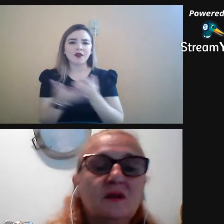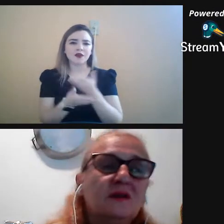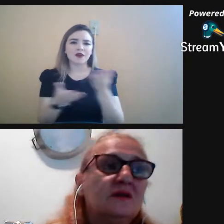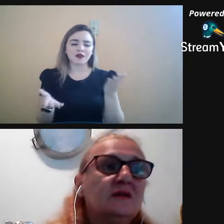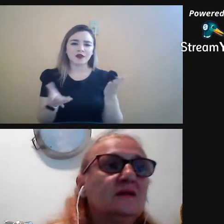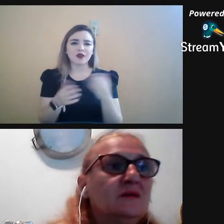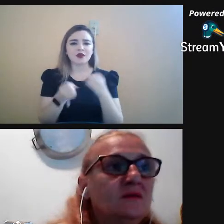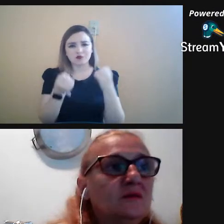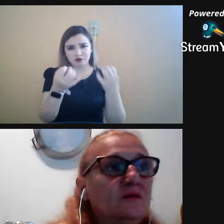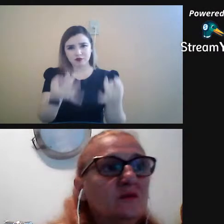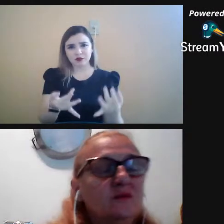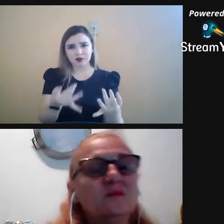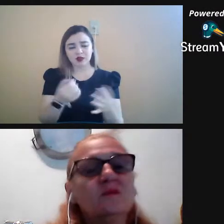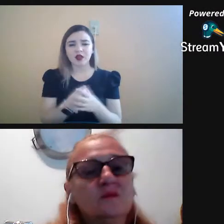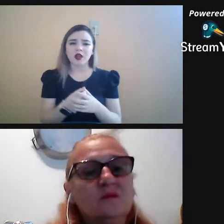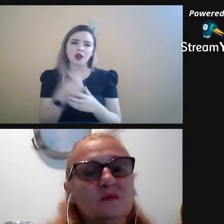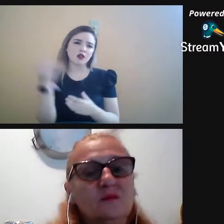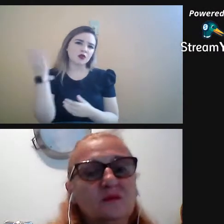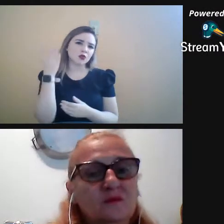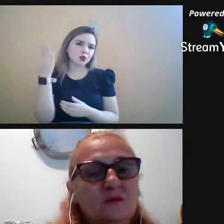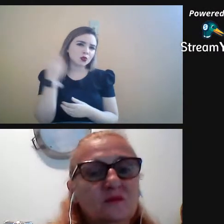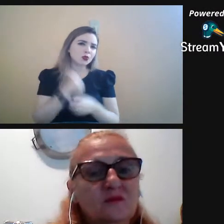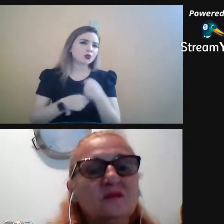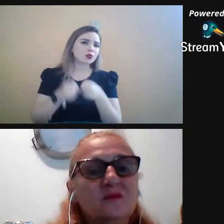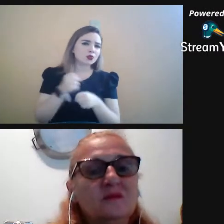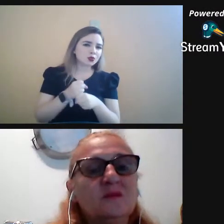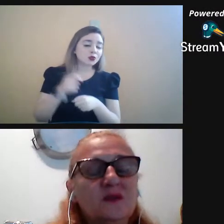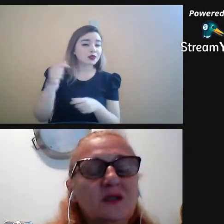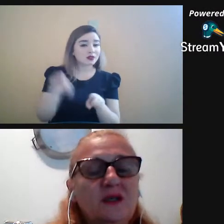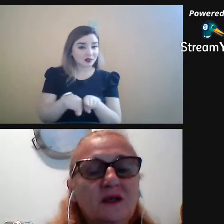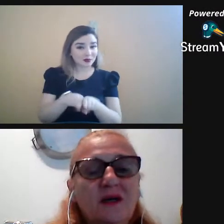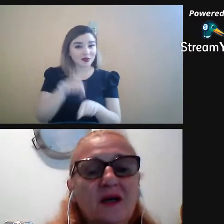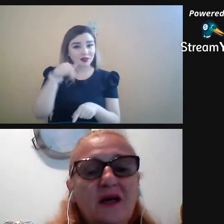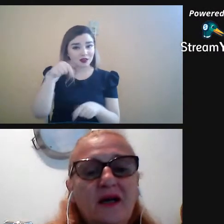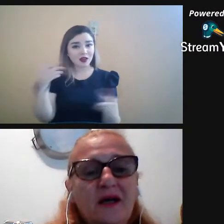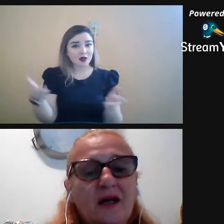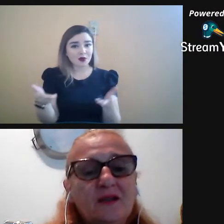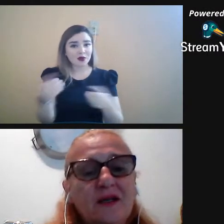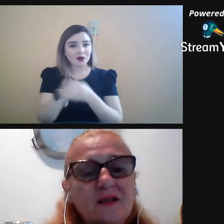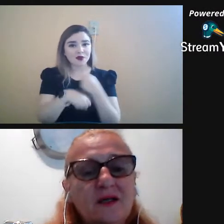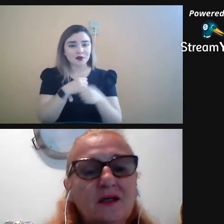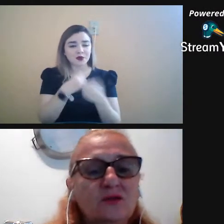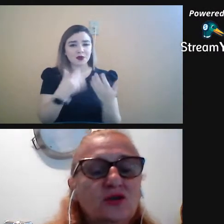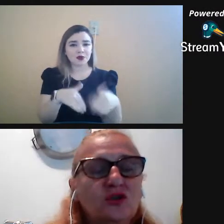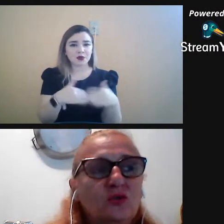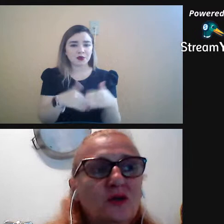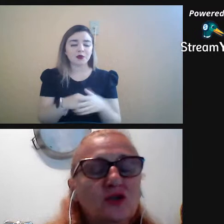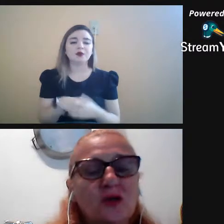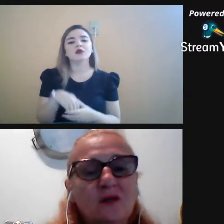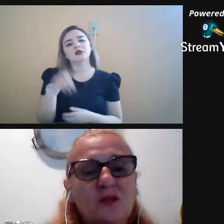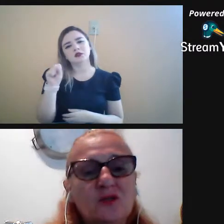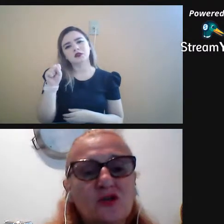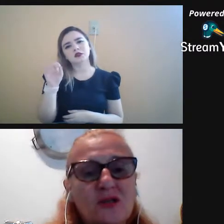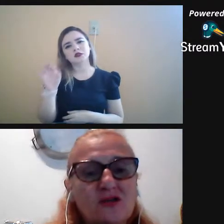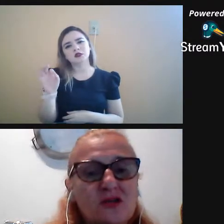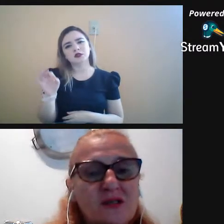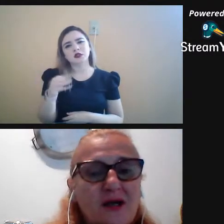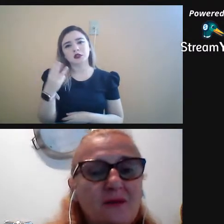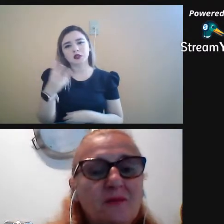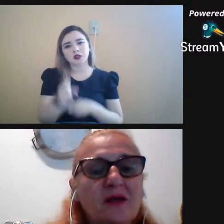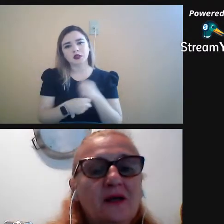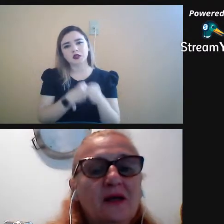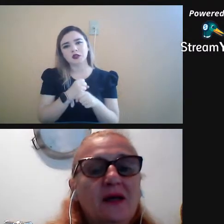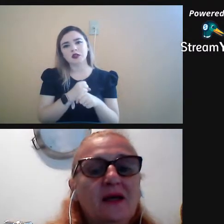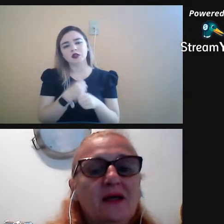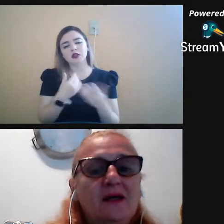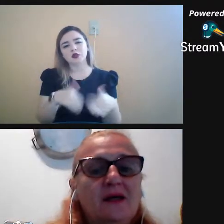essas edições passadas e a edição desse ano desse concurso. Sim. Há 3 anos, a Escola Municipal de Estácio de